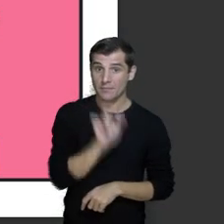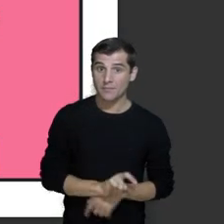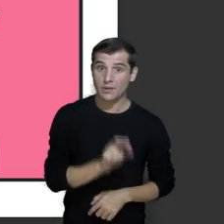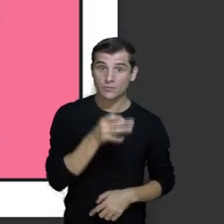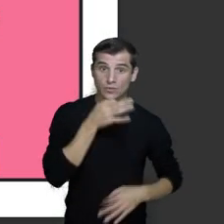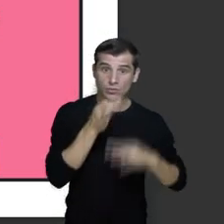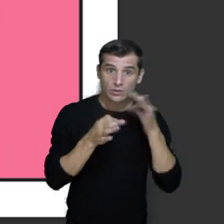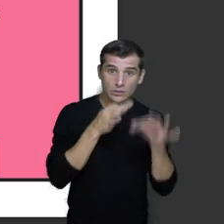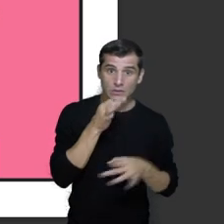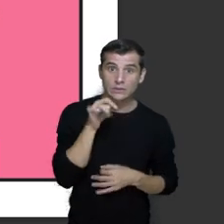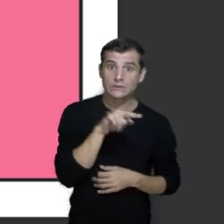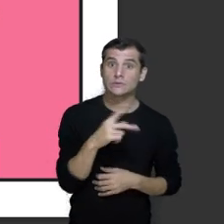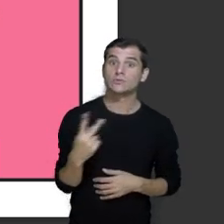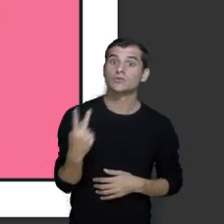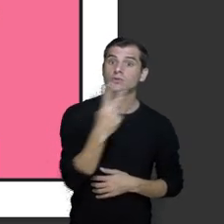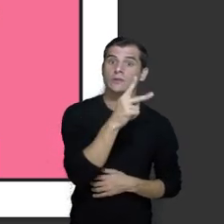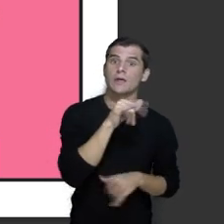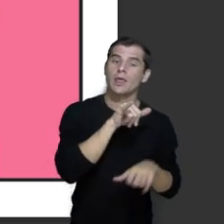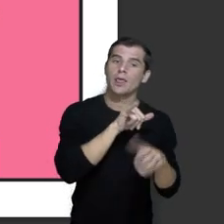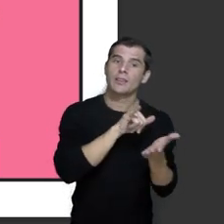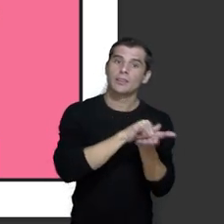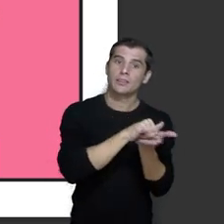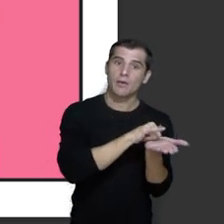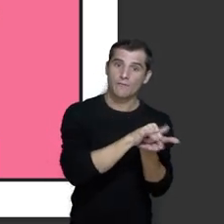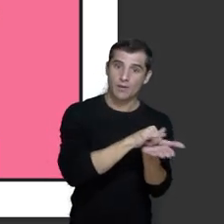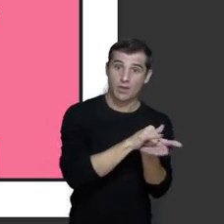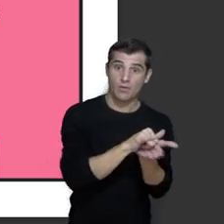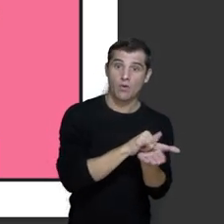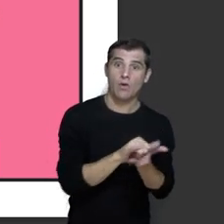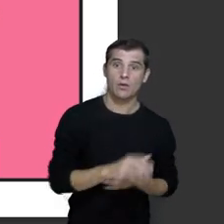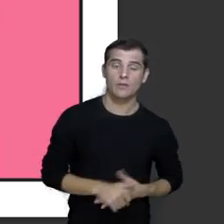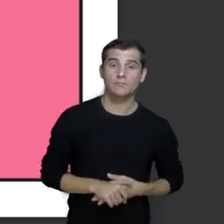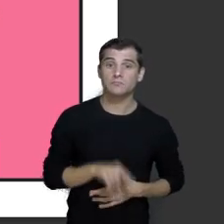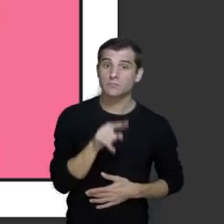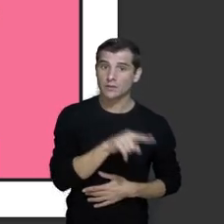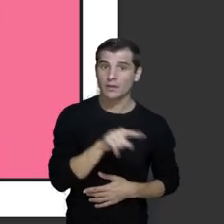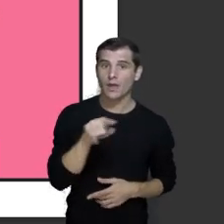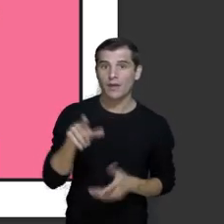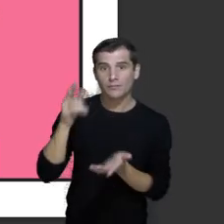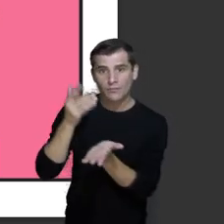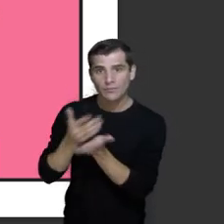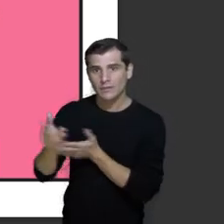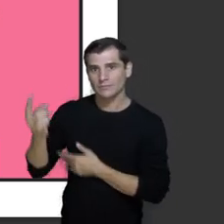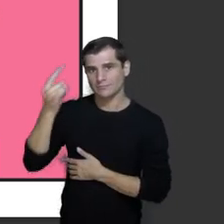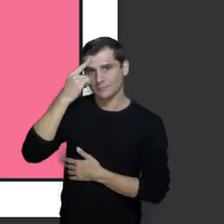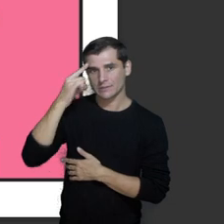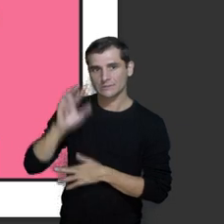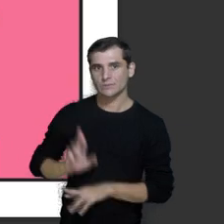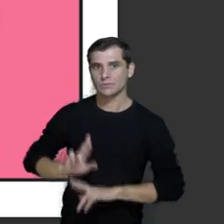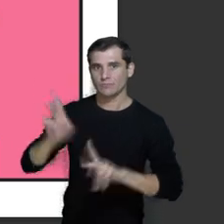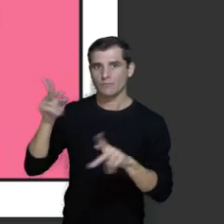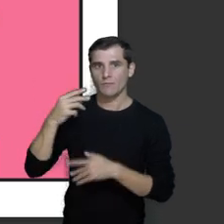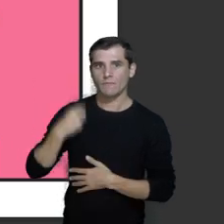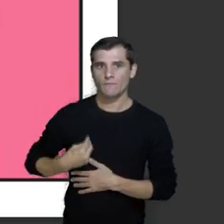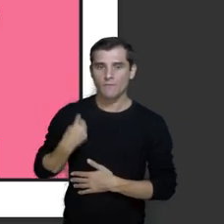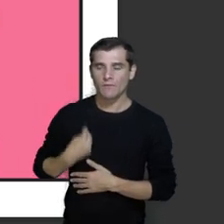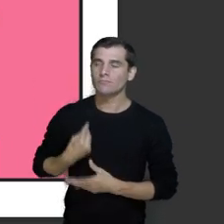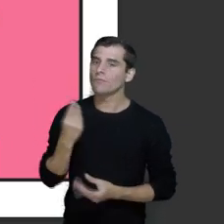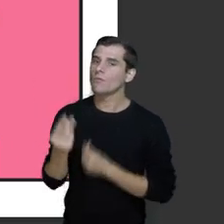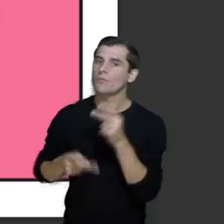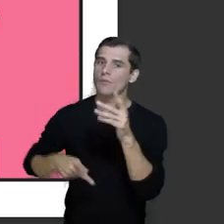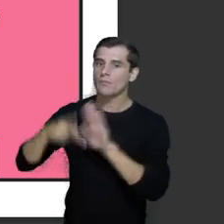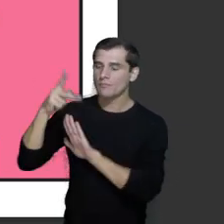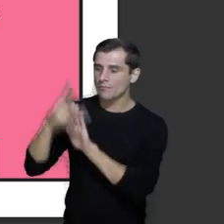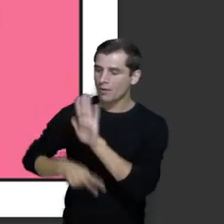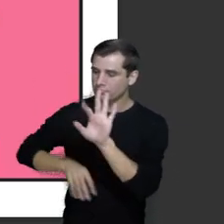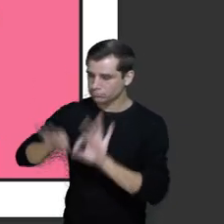do Moma de Nova York e fez eu começar a pensar diferente assim do do que eu projeto para minha carreira como